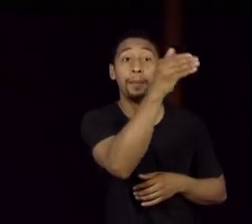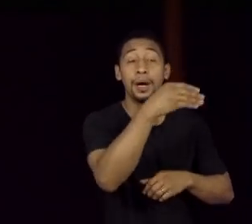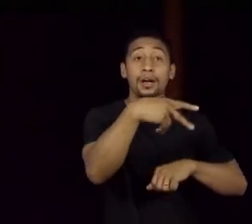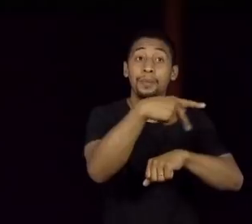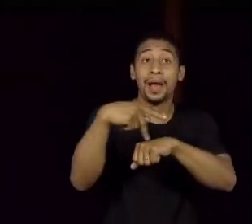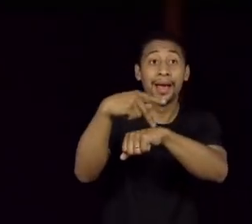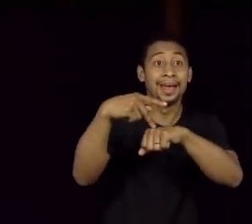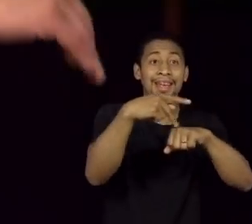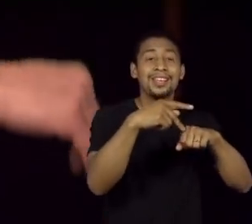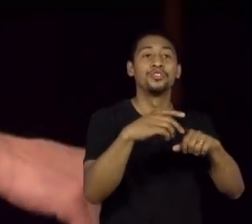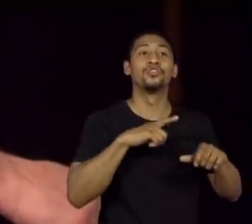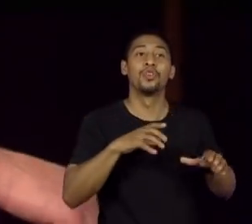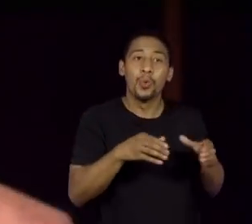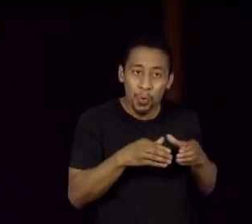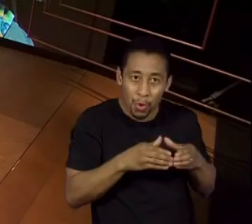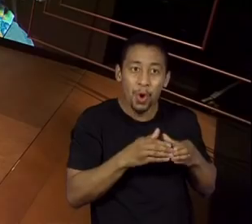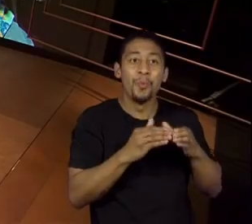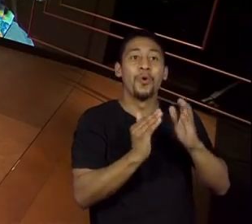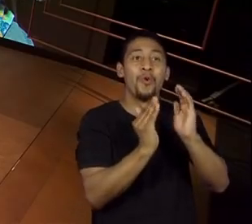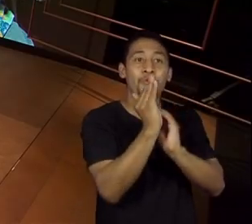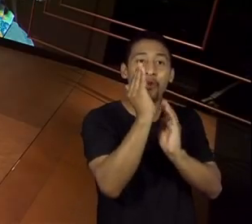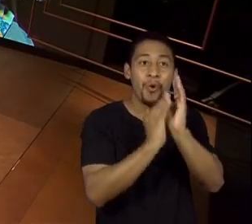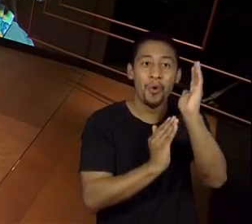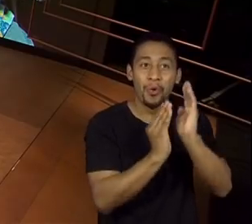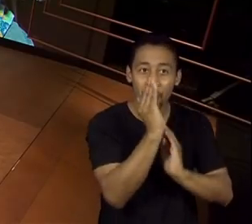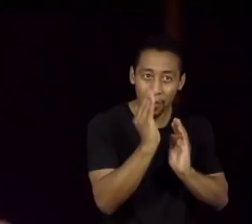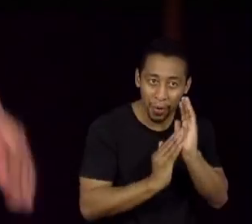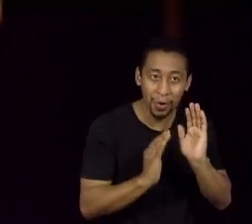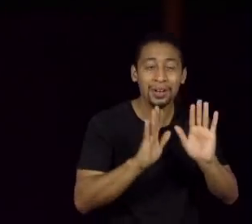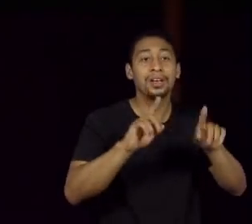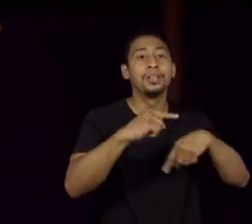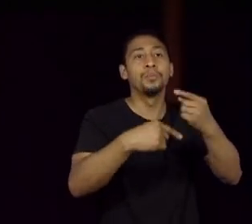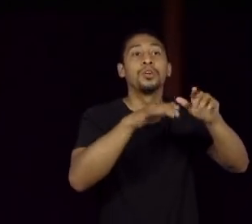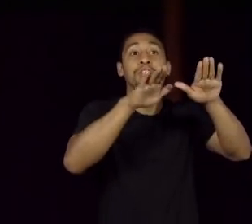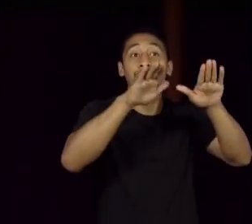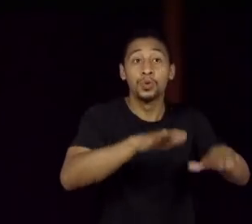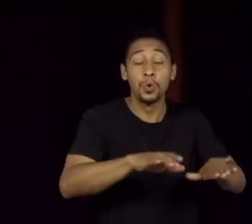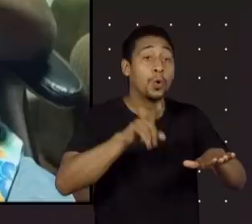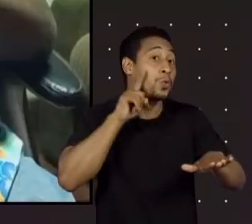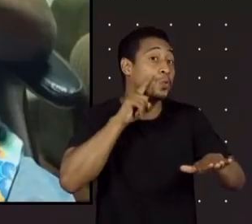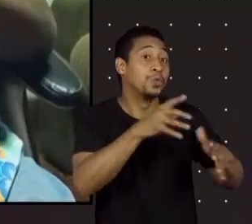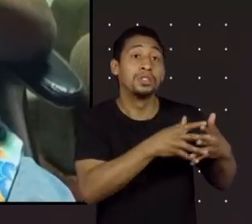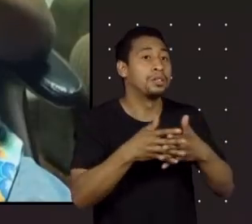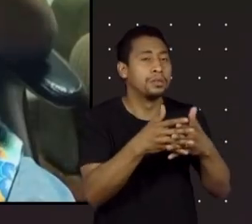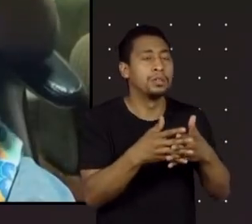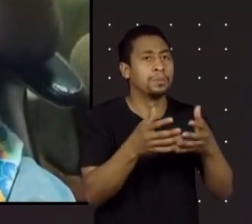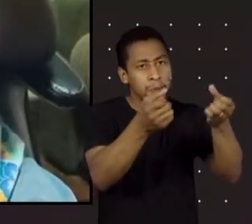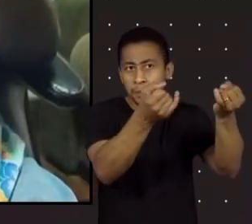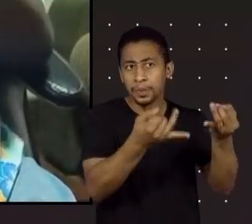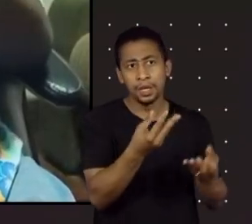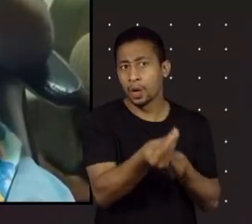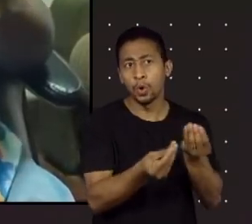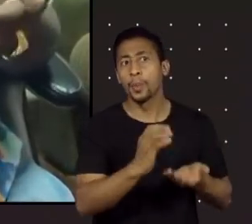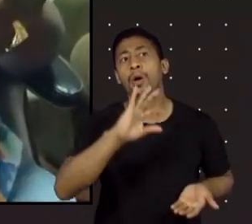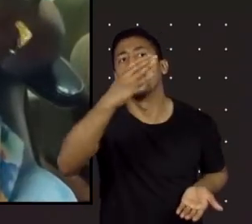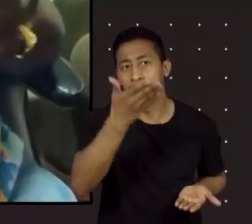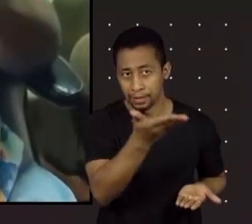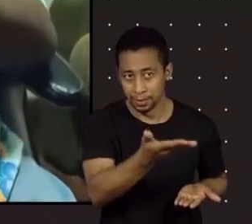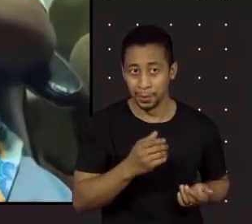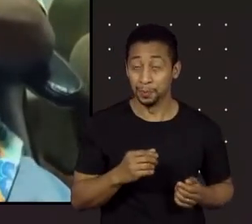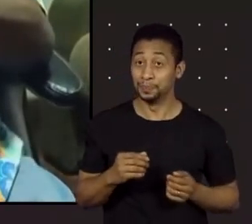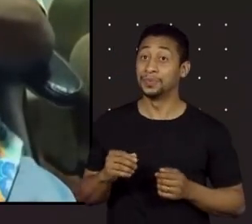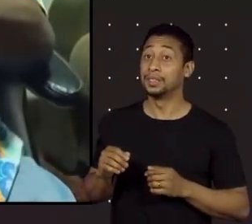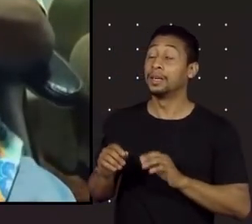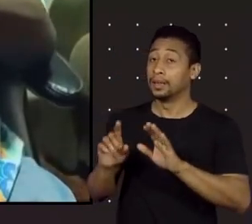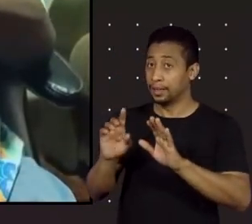tal, e aí acaba ficando nos Estados Unidos. Como é que foi essa fase? Os Estados Unidos foi o último, porque...